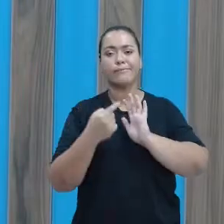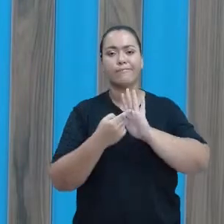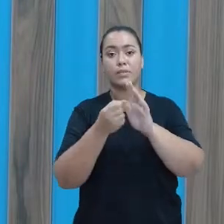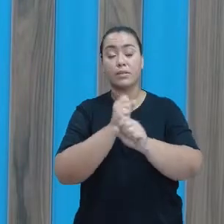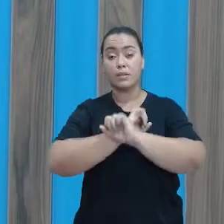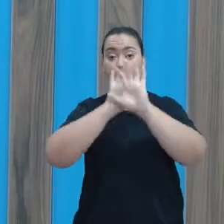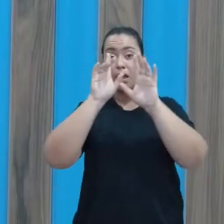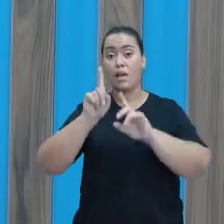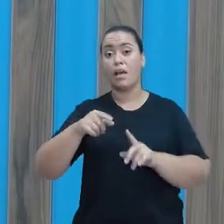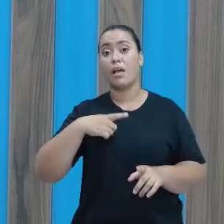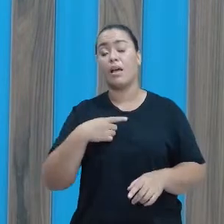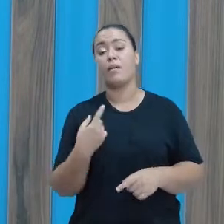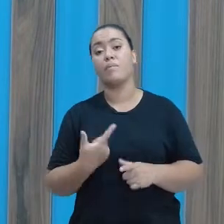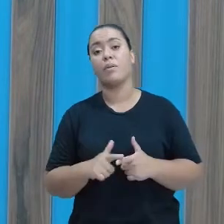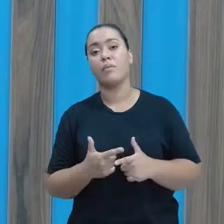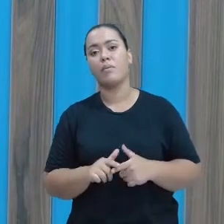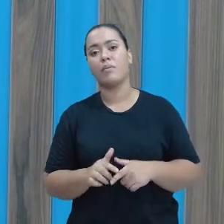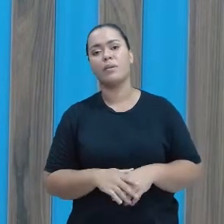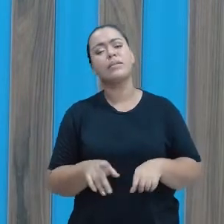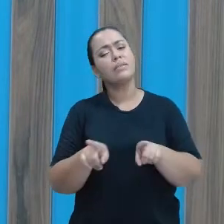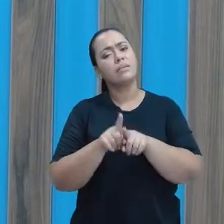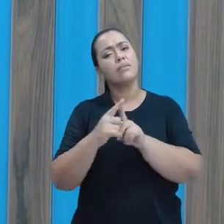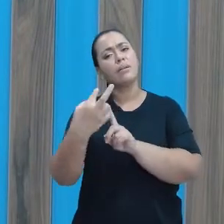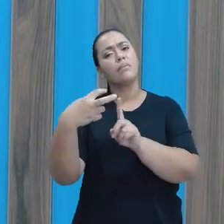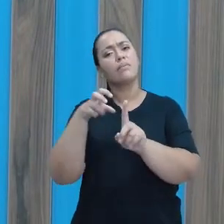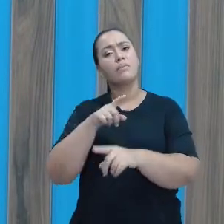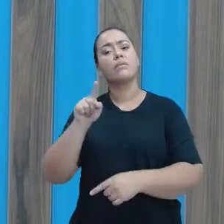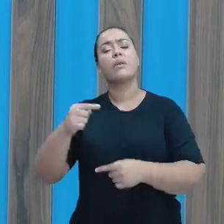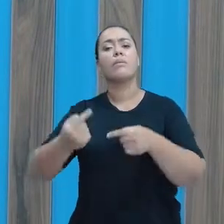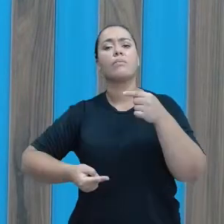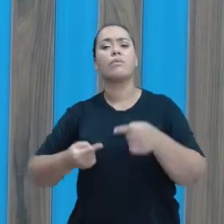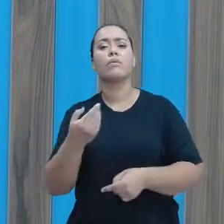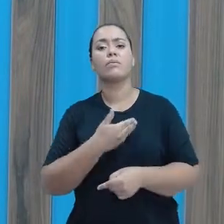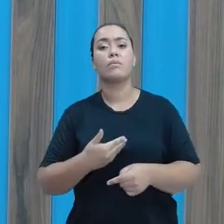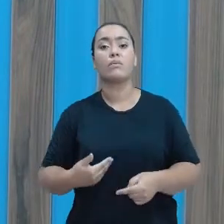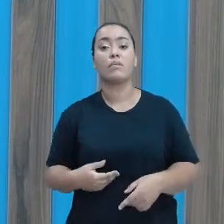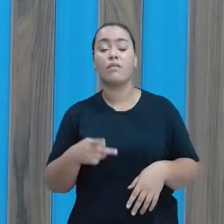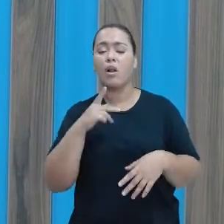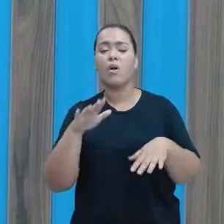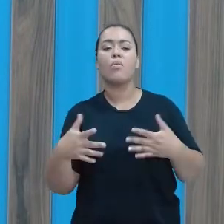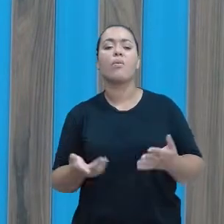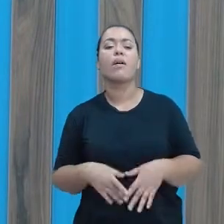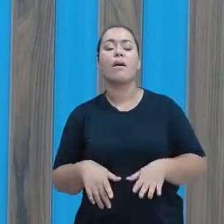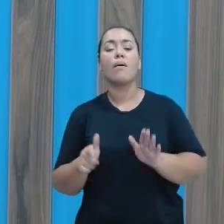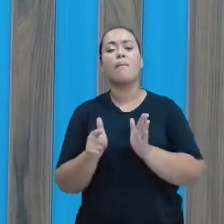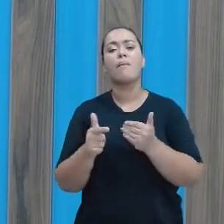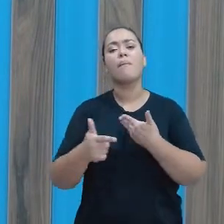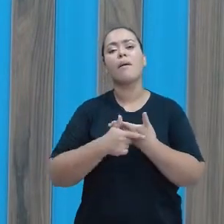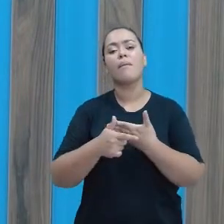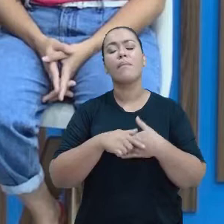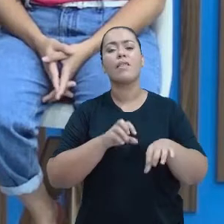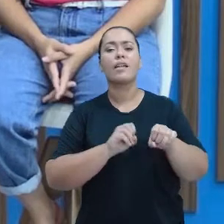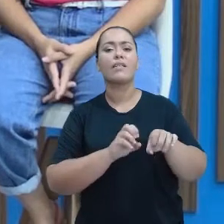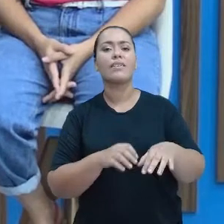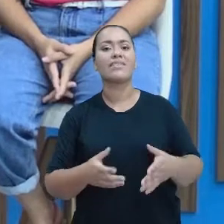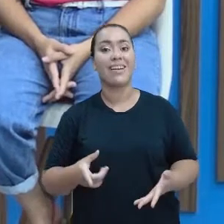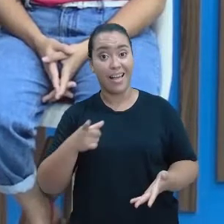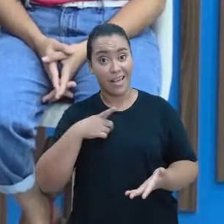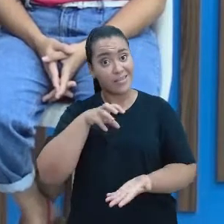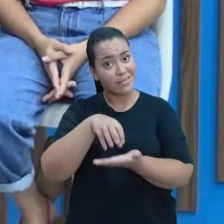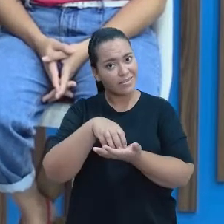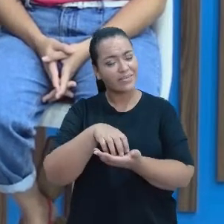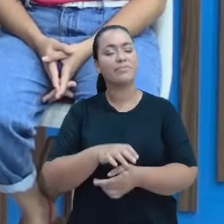acerca da problemática. E aí, dentro dessa perspectiva de política pública, professora Célia, a educação tem um papel central aí? Com